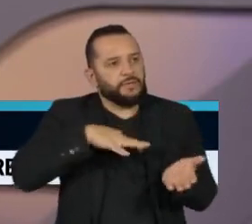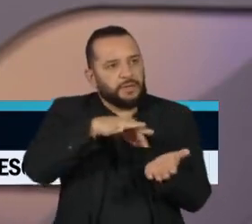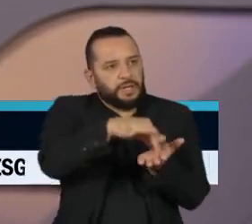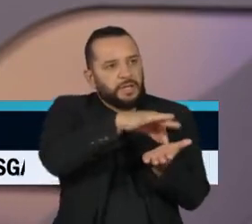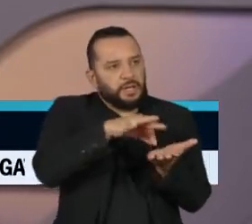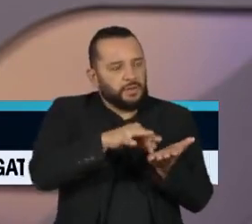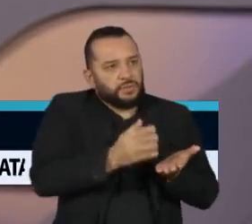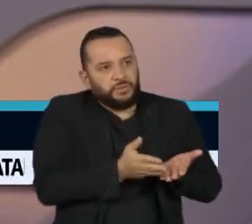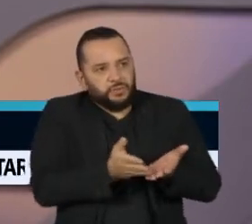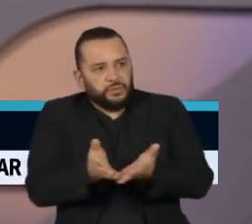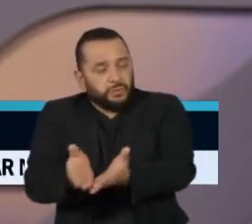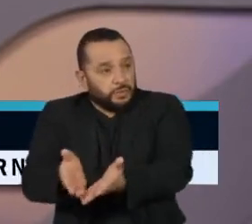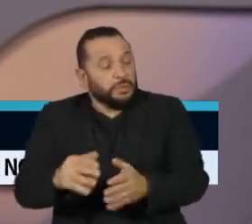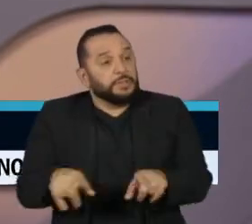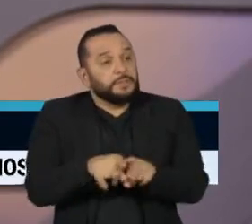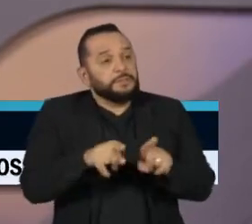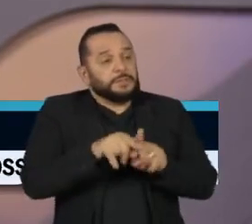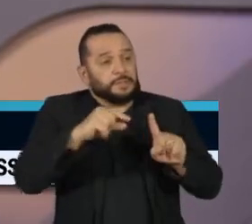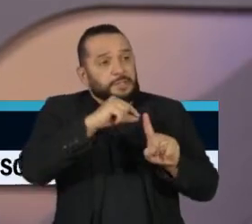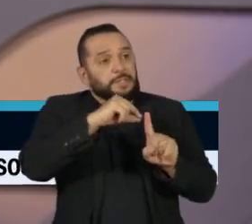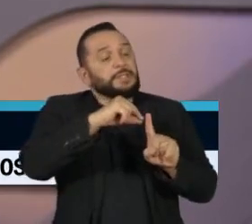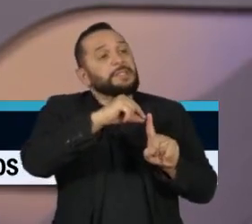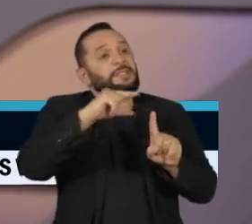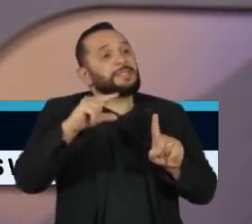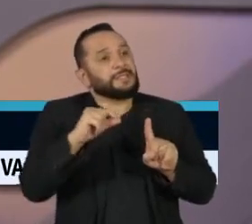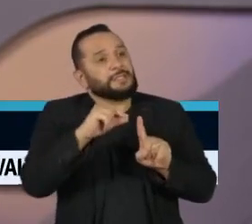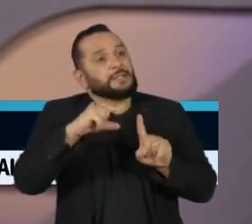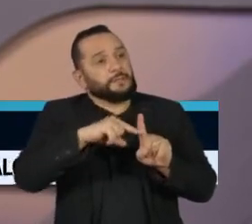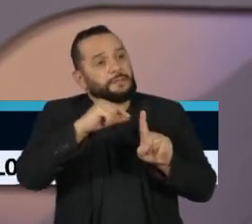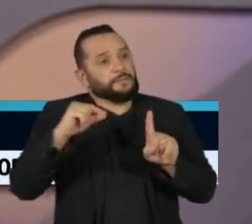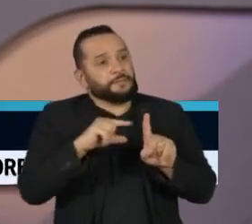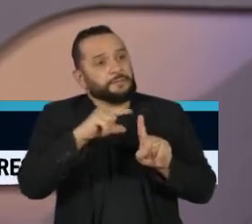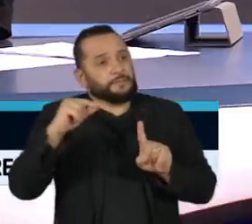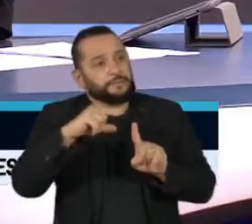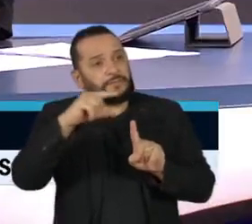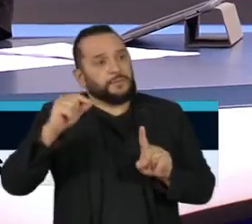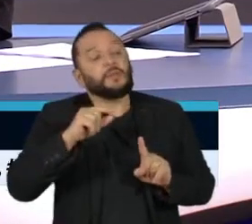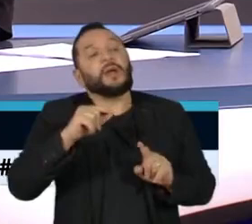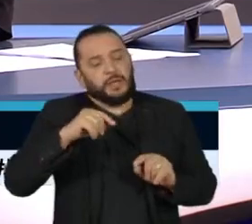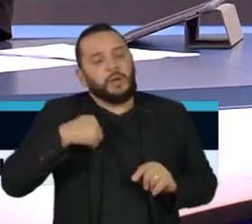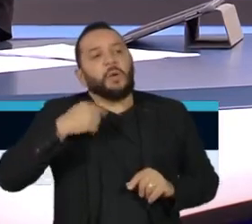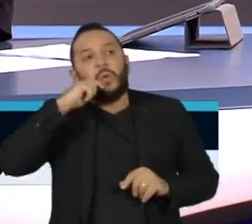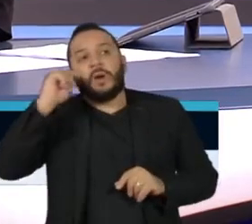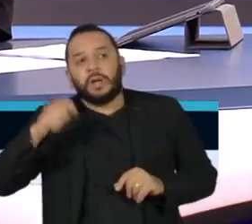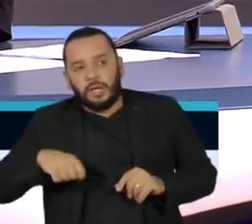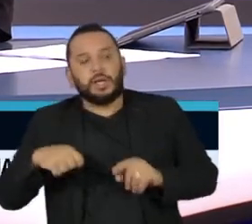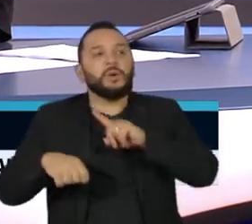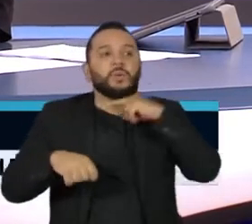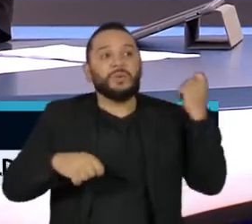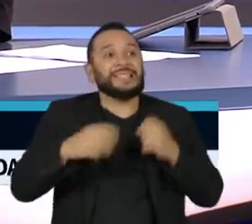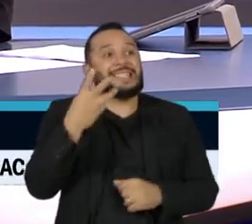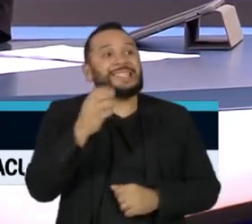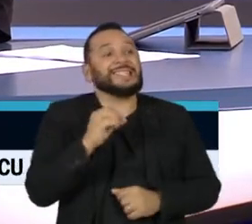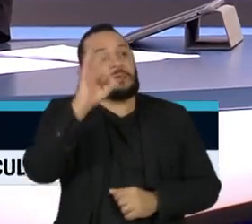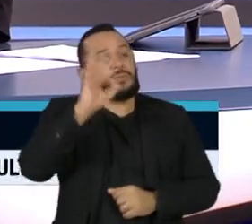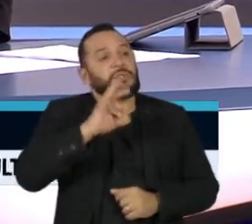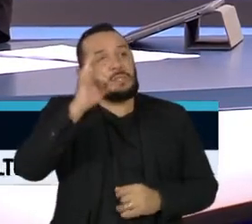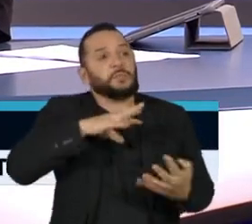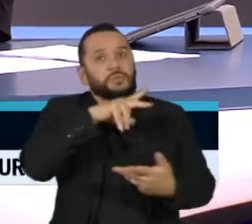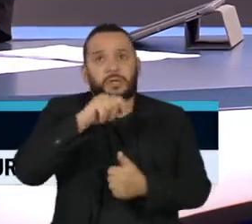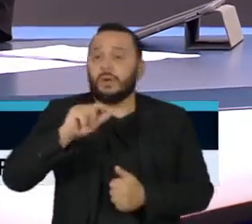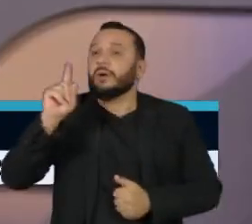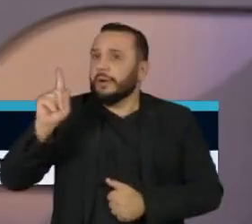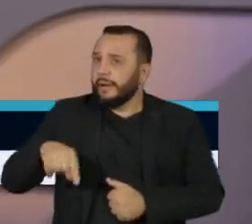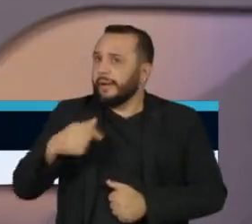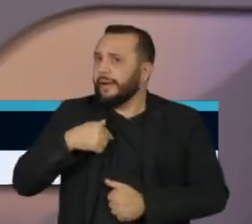que as duas, Rússia e Ucrânia, são responsáveis por mais de 30% do trigo mundial. Então, você bloquear essa exportação significa fome. São chamadas de cesta de pão da